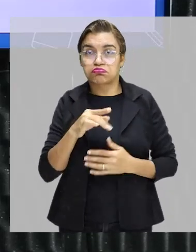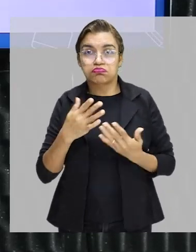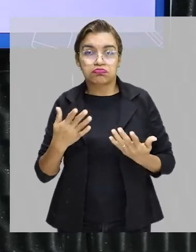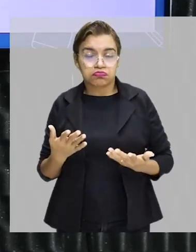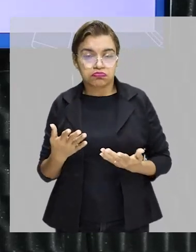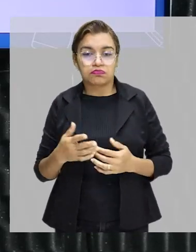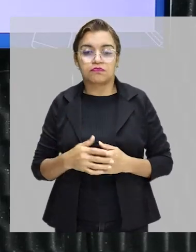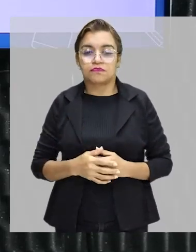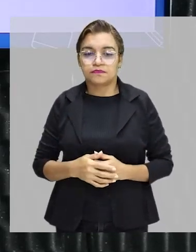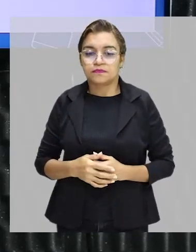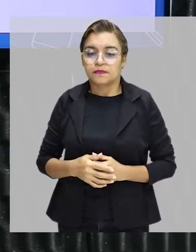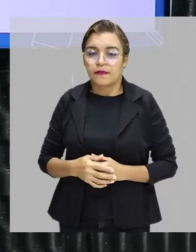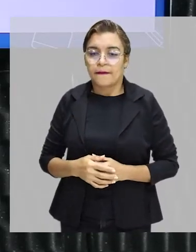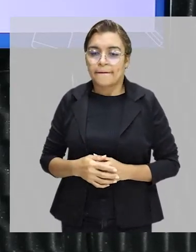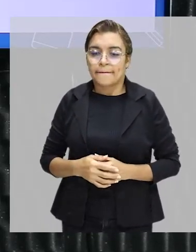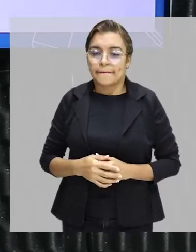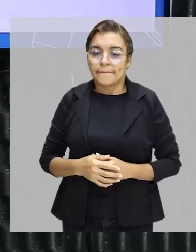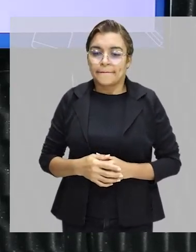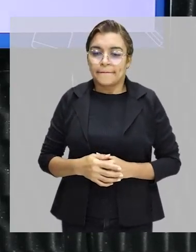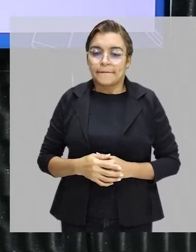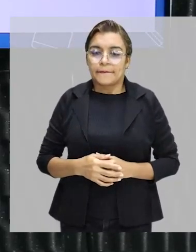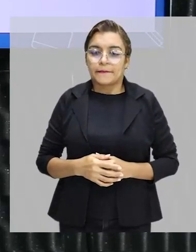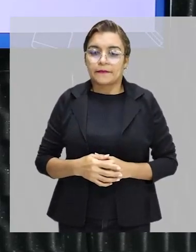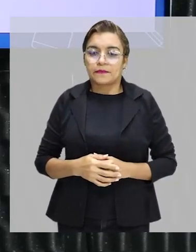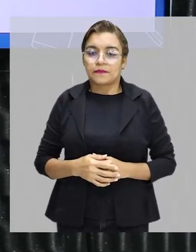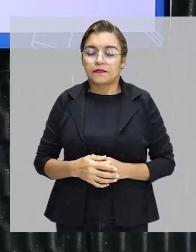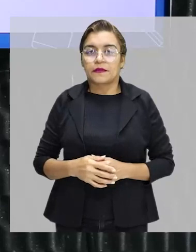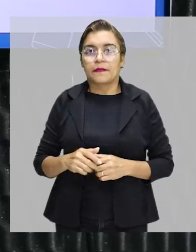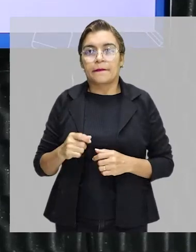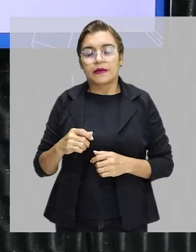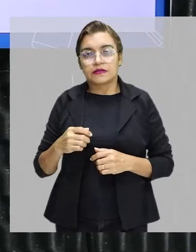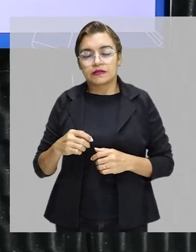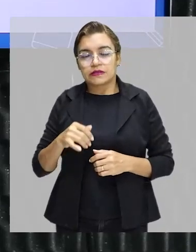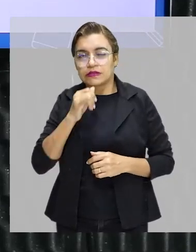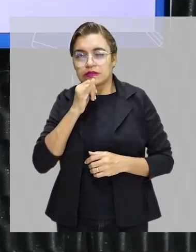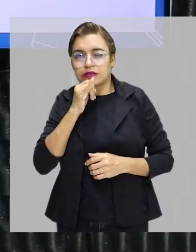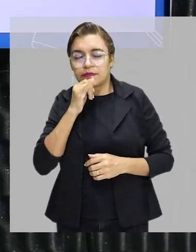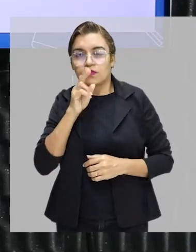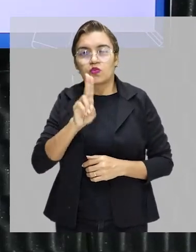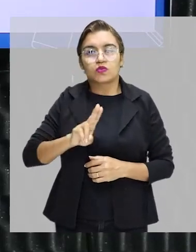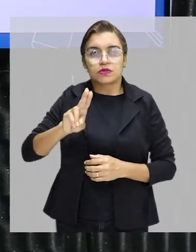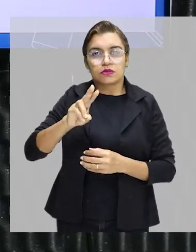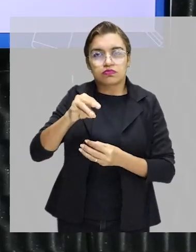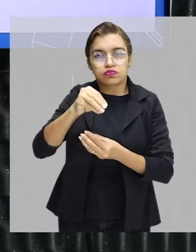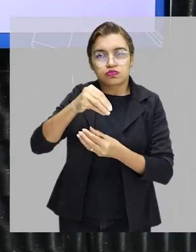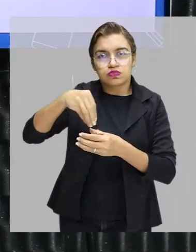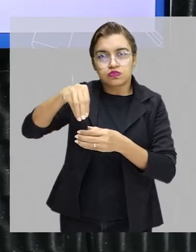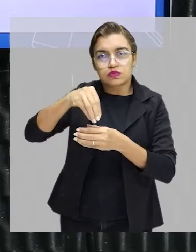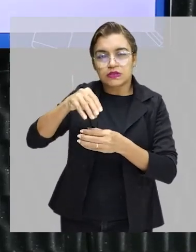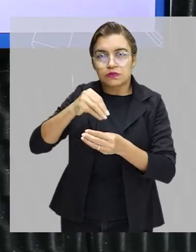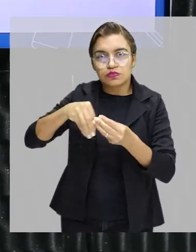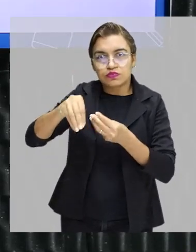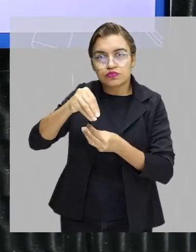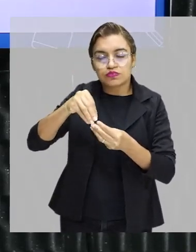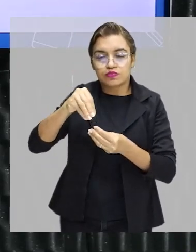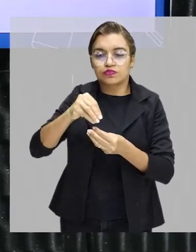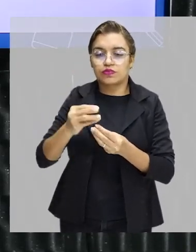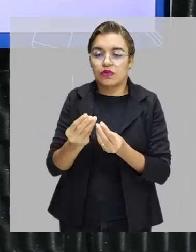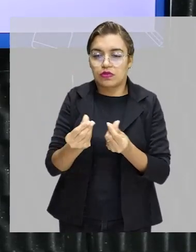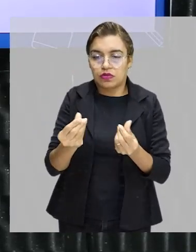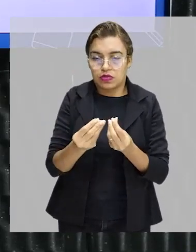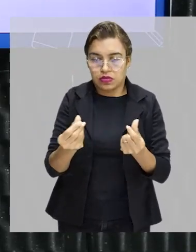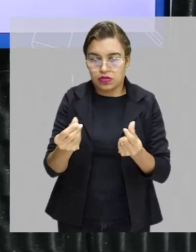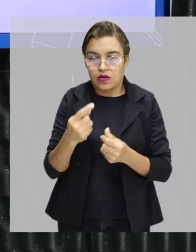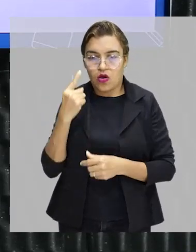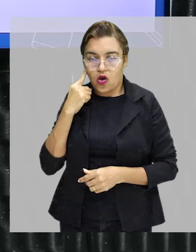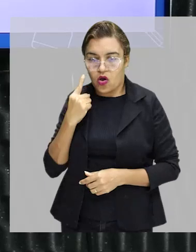da primeira alternativa. É um processo de diluição, então eu vou usar a expressão CI vezes VI igual